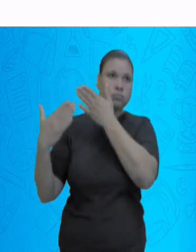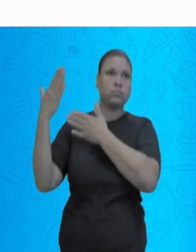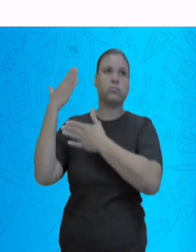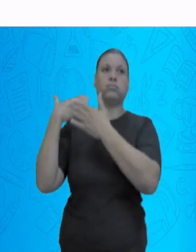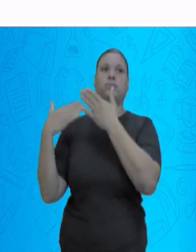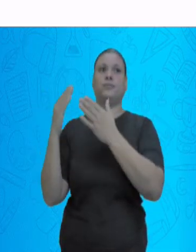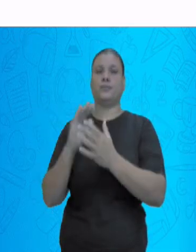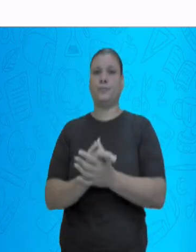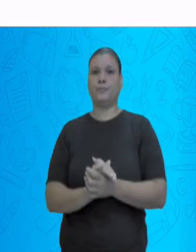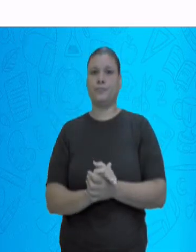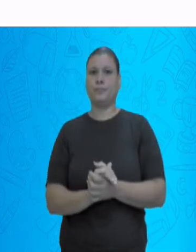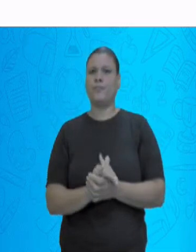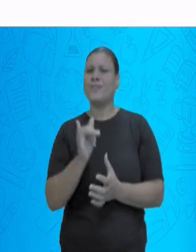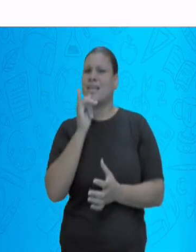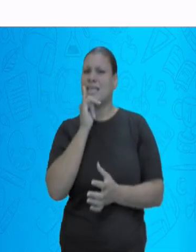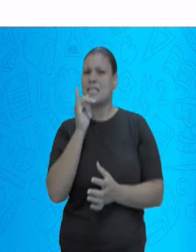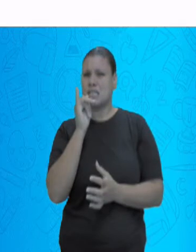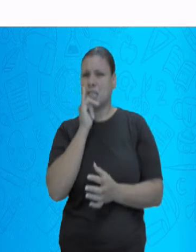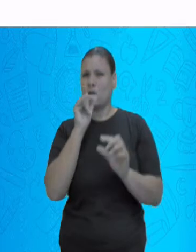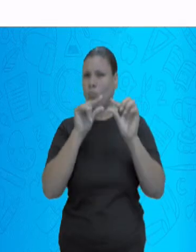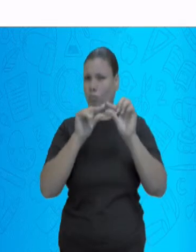A cerimônia